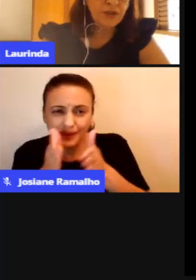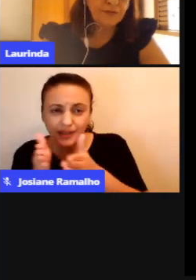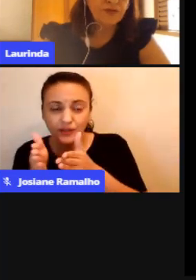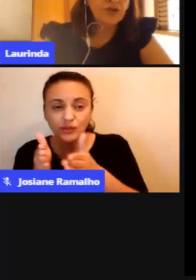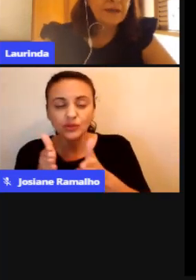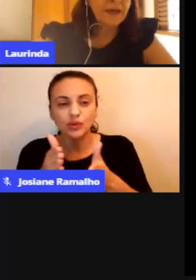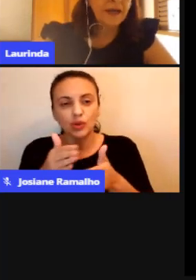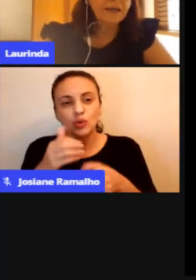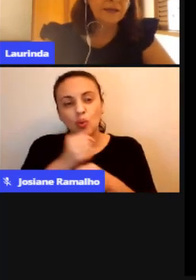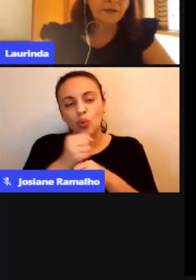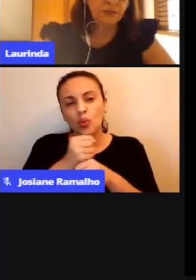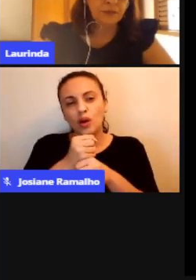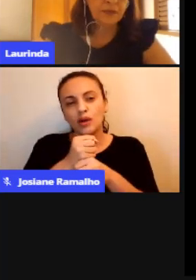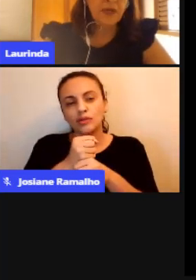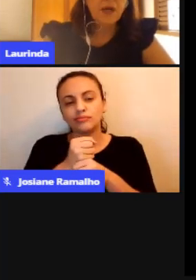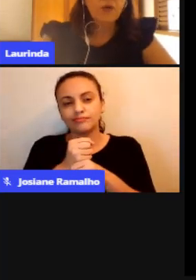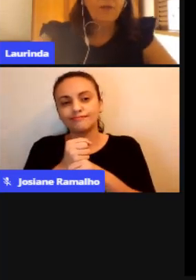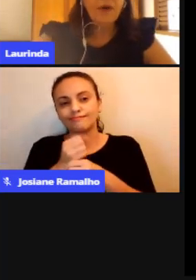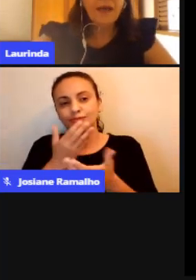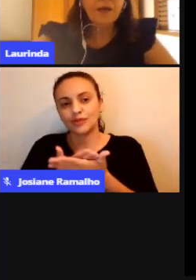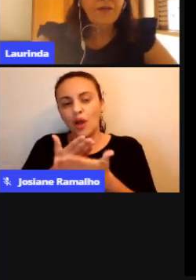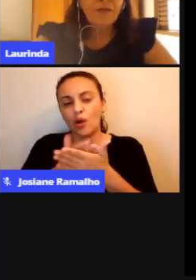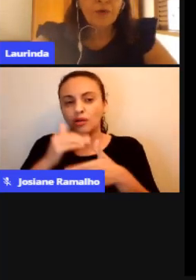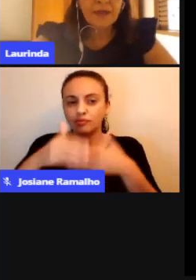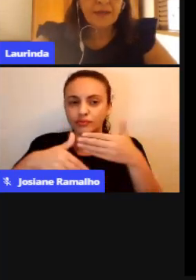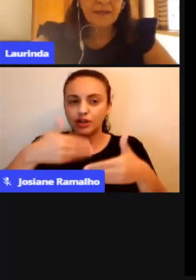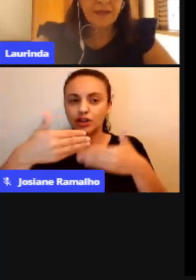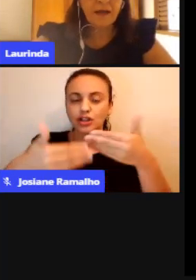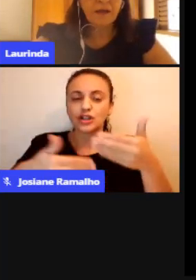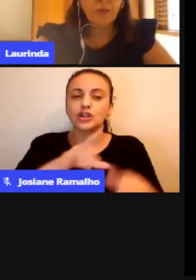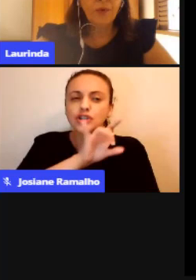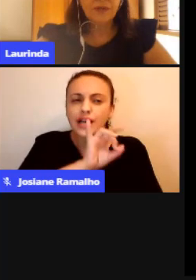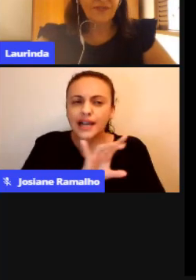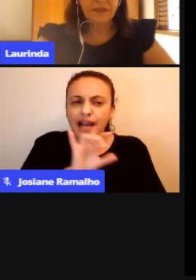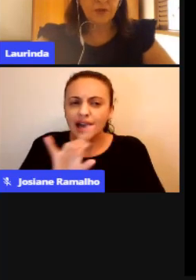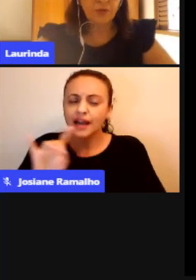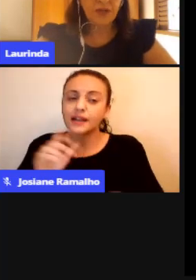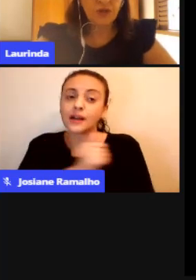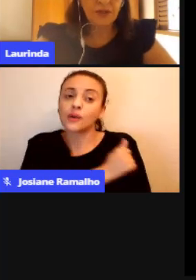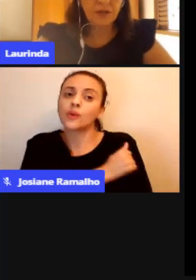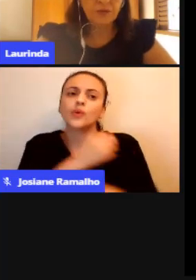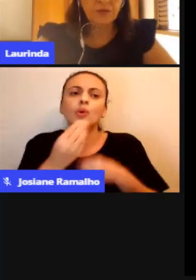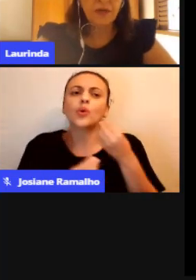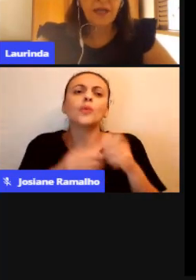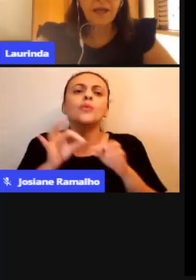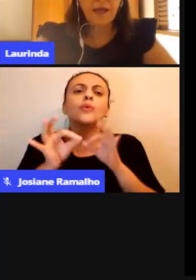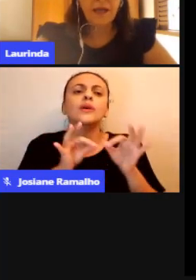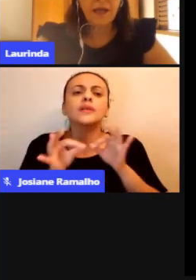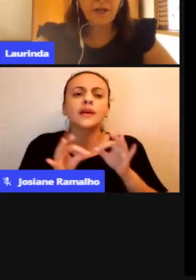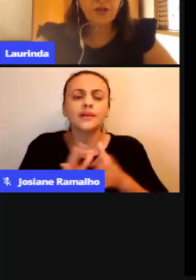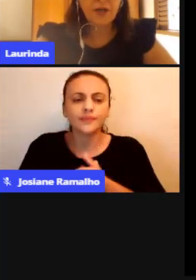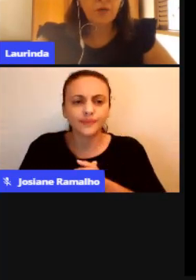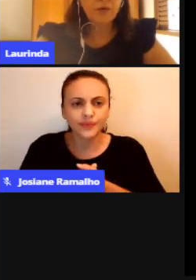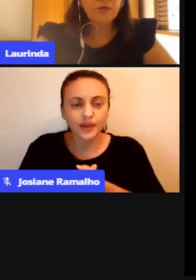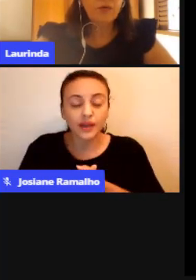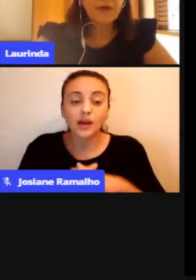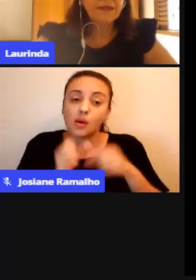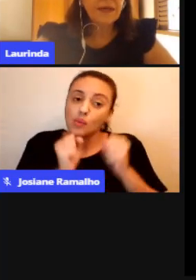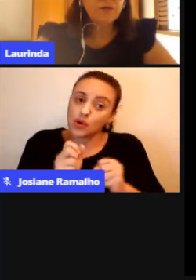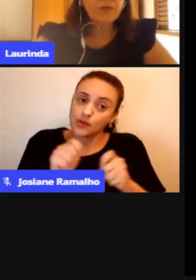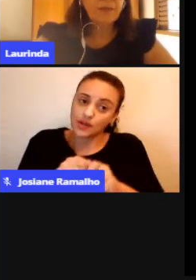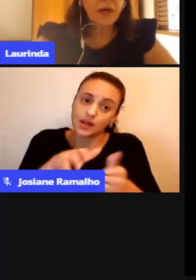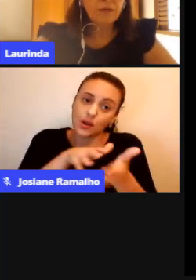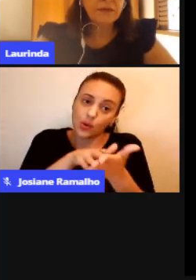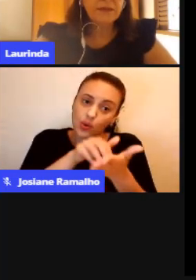o ano letivo de cada aluno. Como é que eu vou organizar? Eu posso fazer um registro de acordo